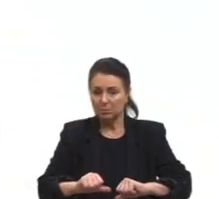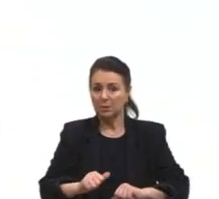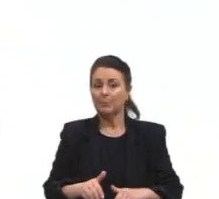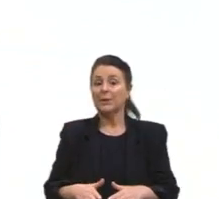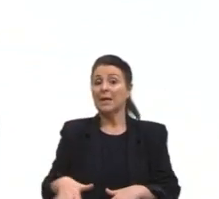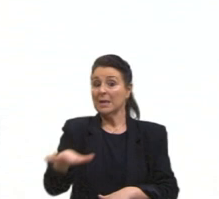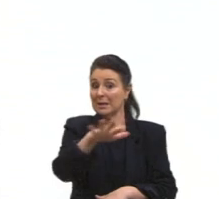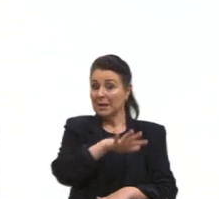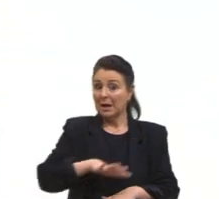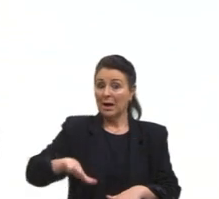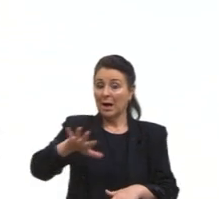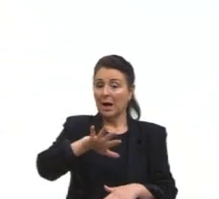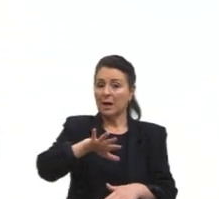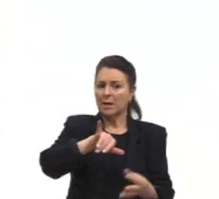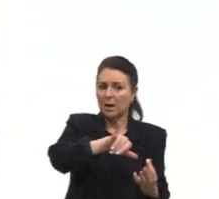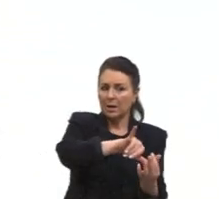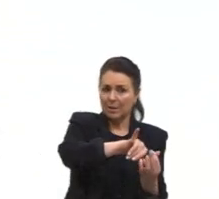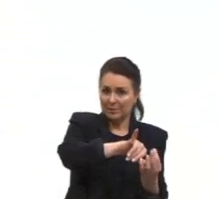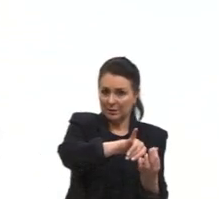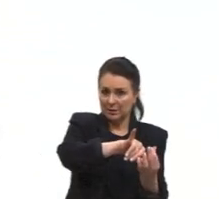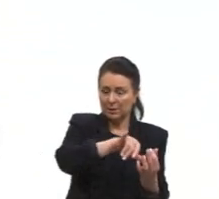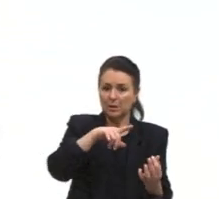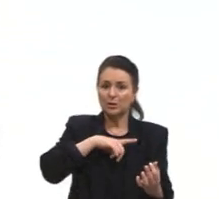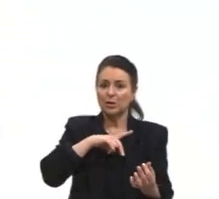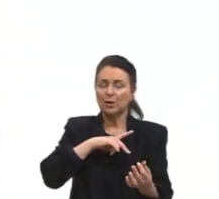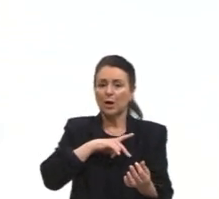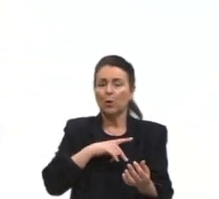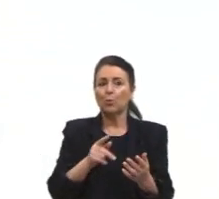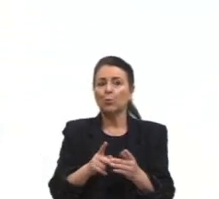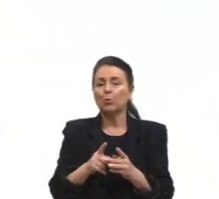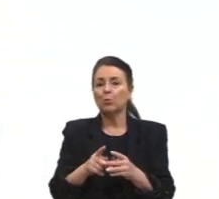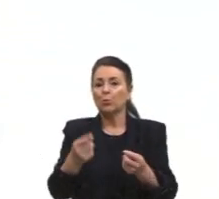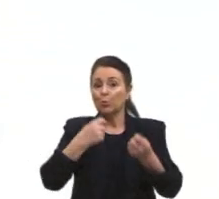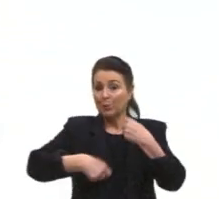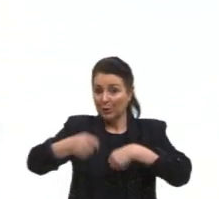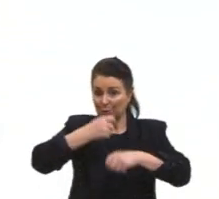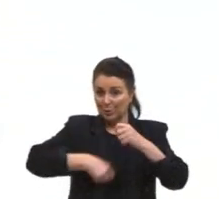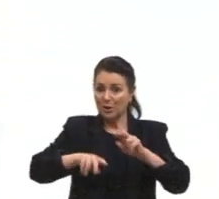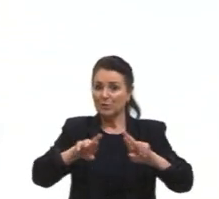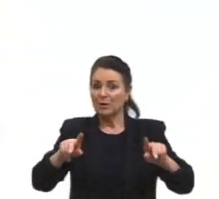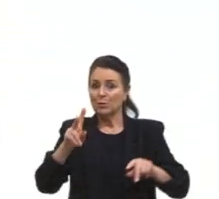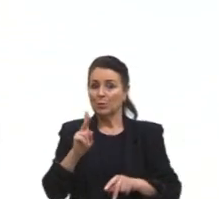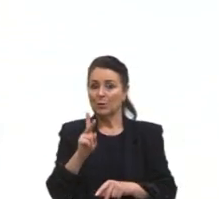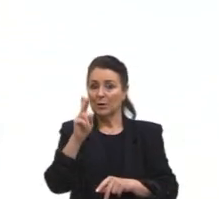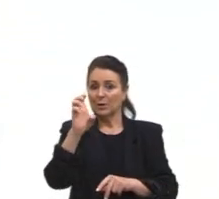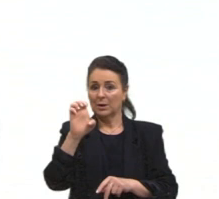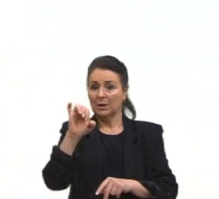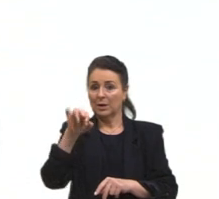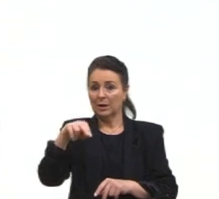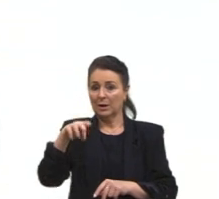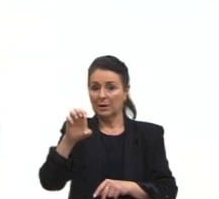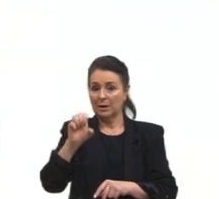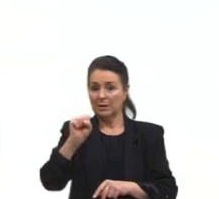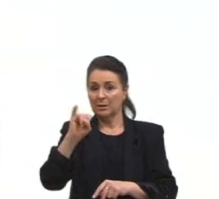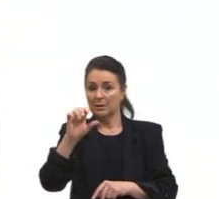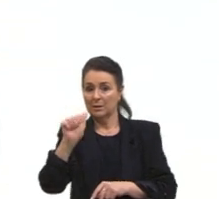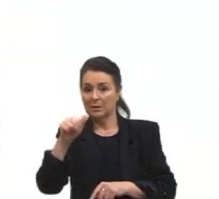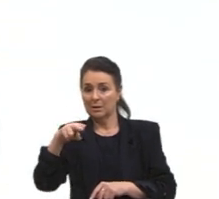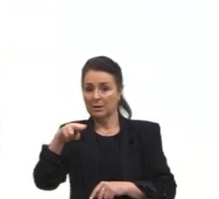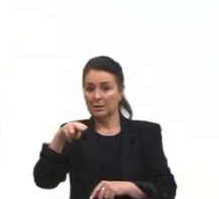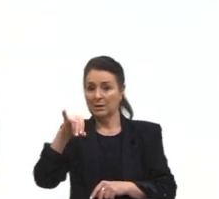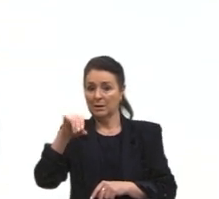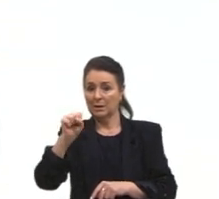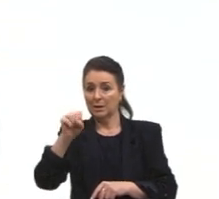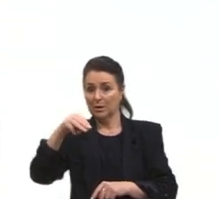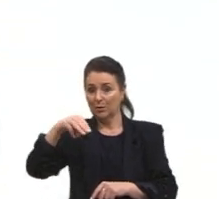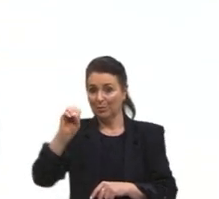capitalista Tava tendo uma coisa chamado keinejanismo que é o bem-estar social e eu trago para vocês né um QR Code sobre o que eles